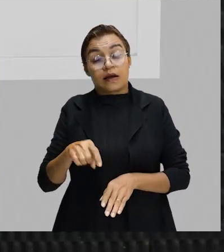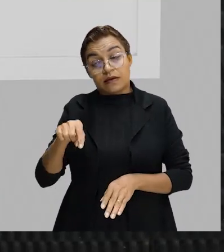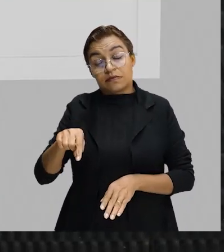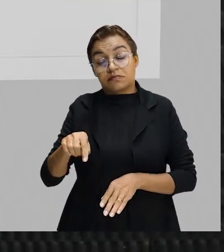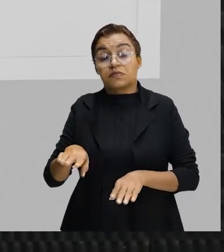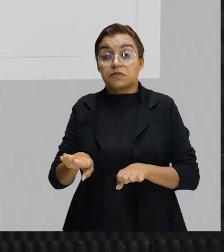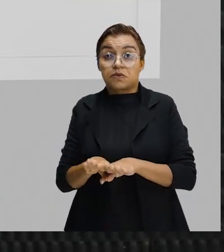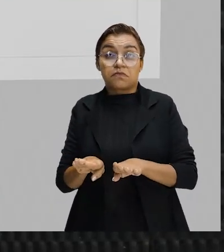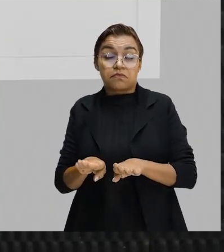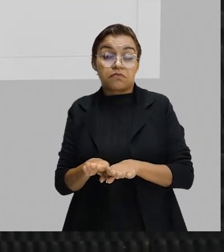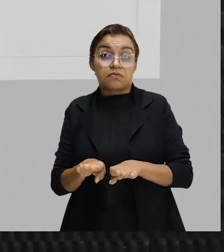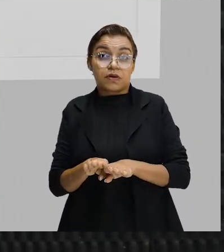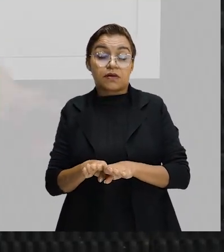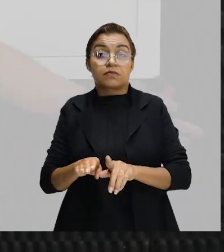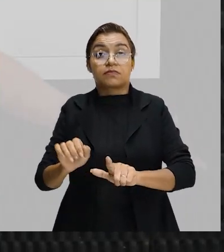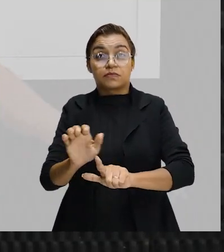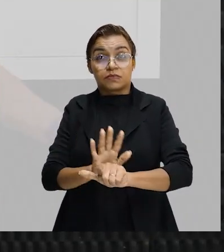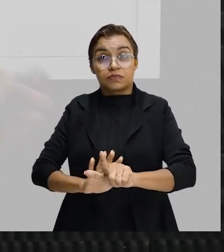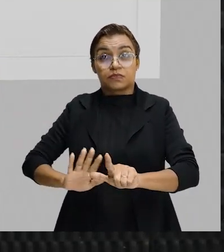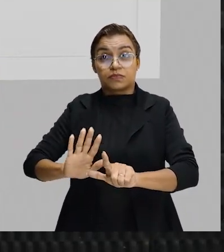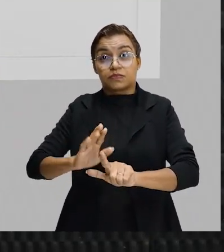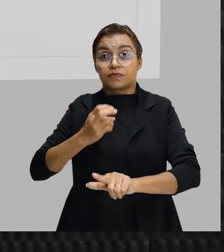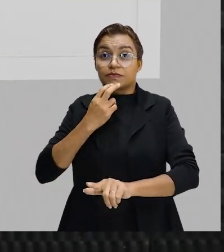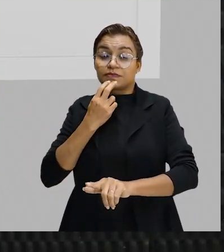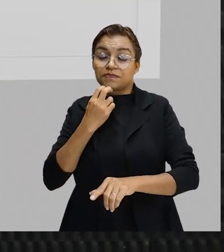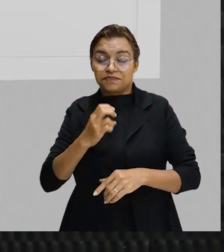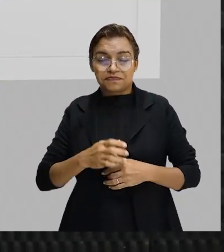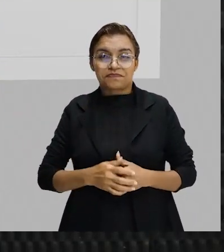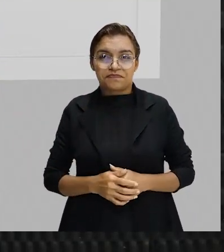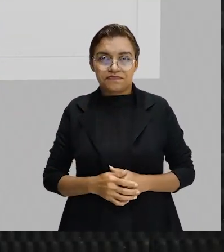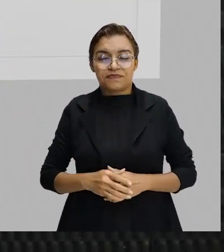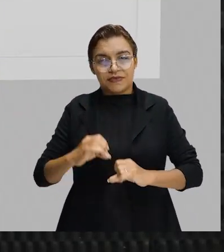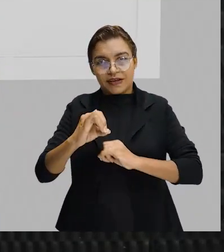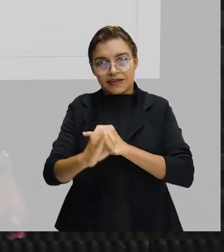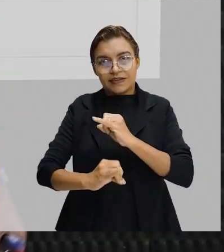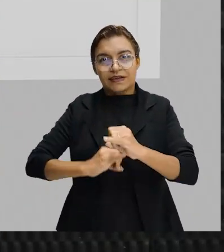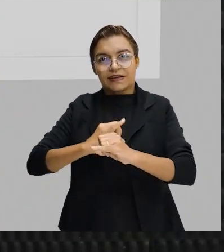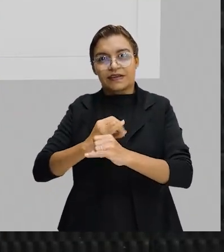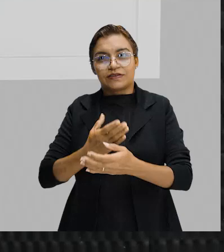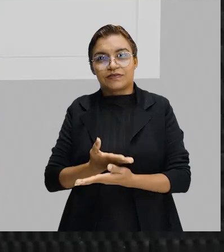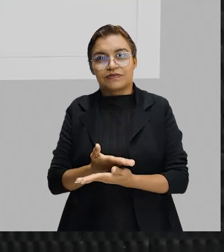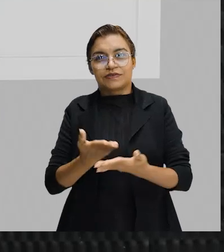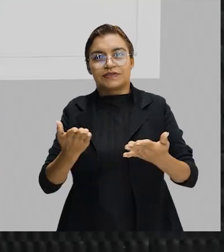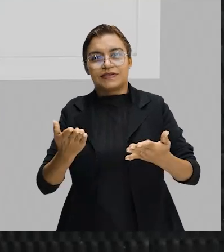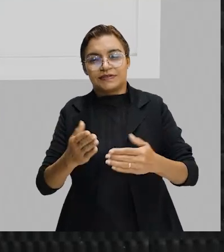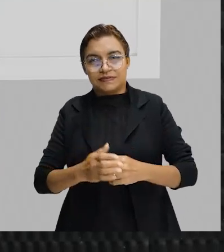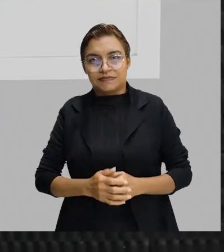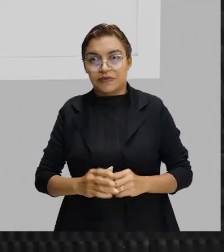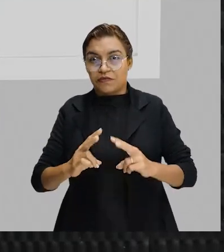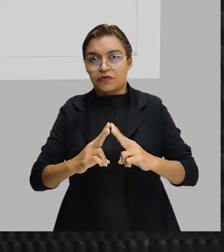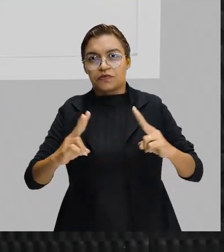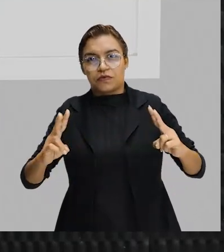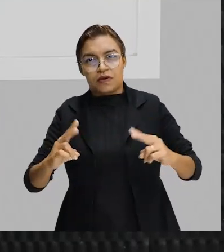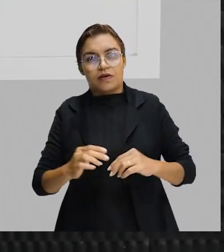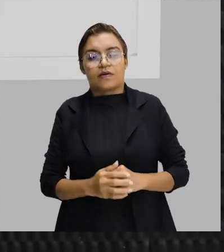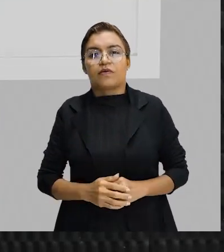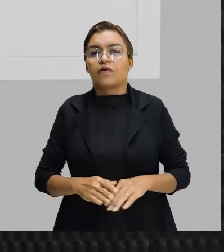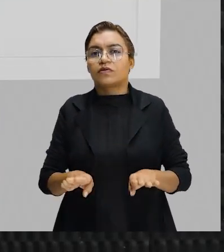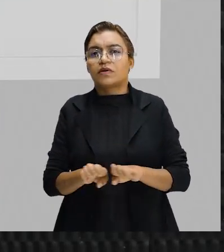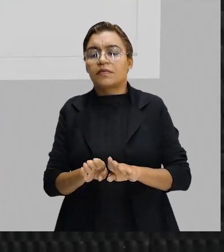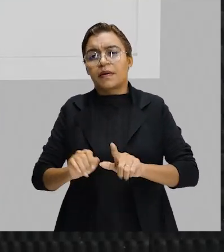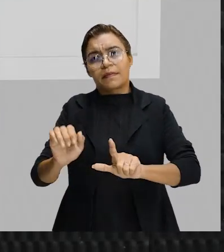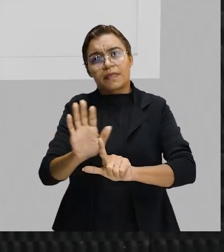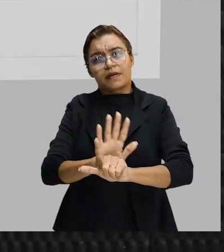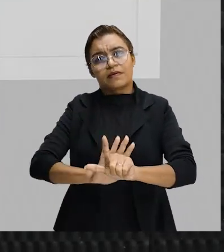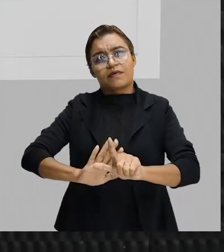no nosso querido elemento da internet para vocês, o online ou dentro das plataformas digitais, como